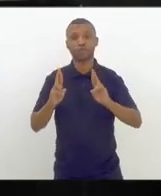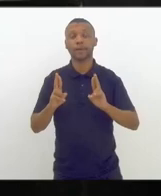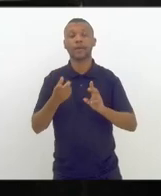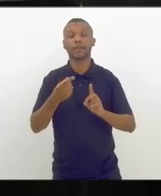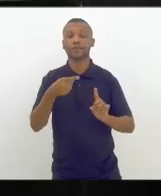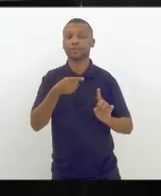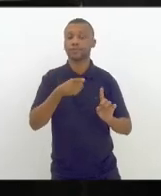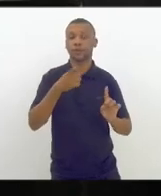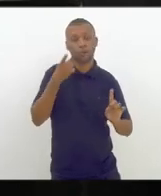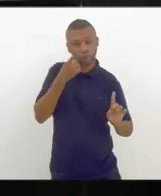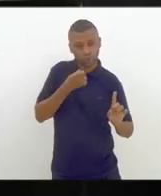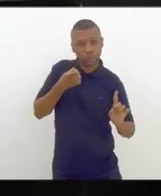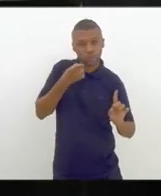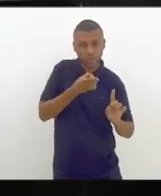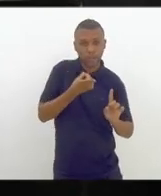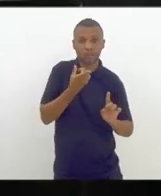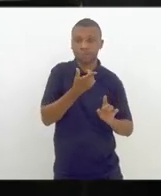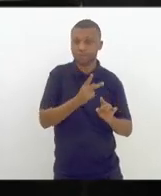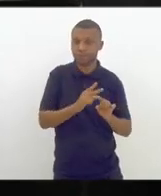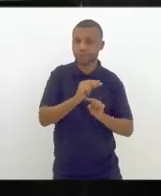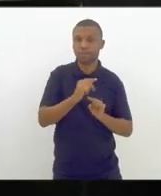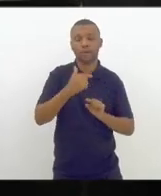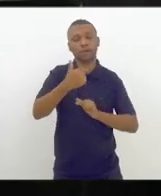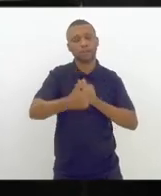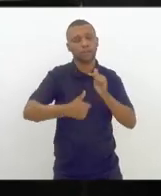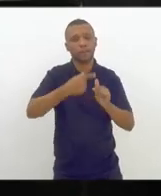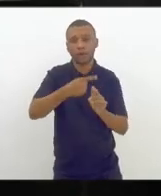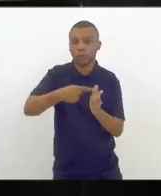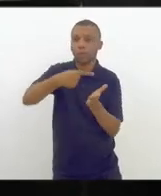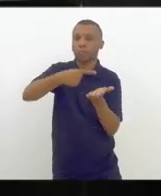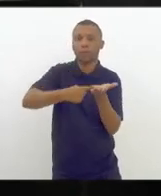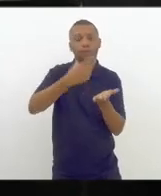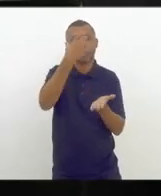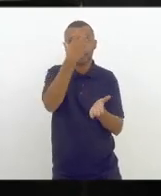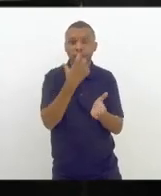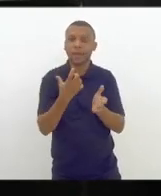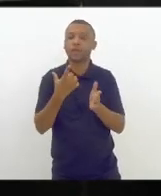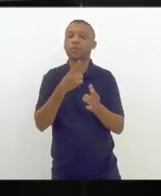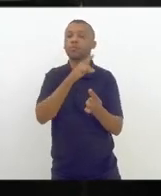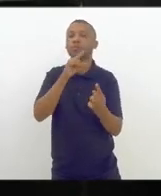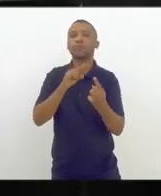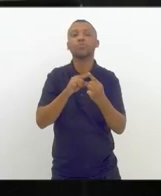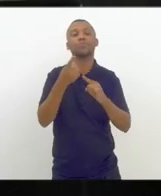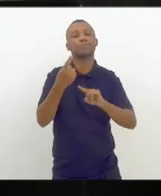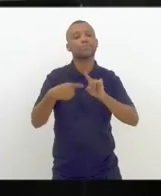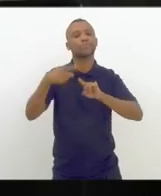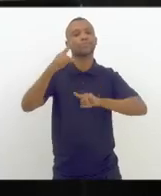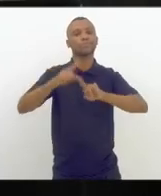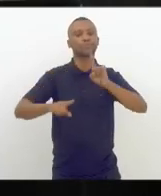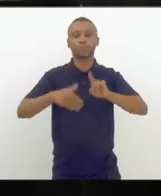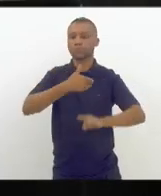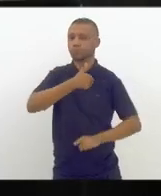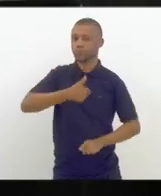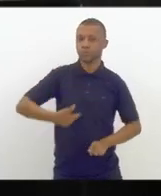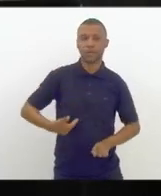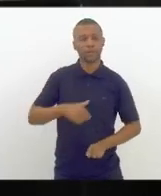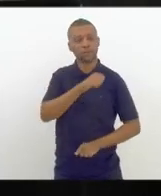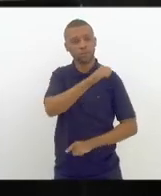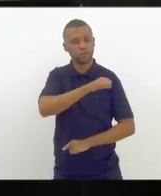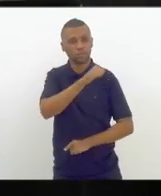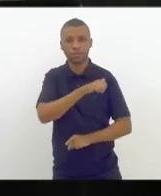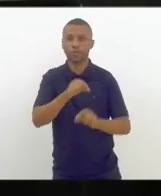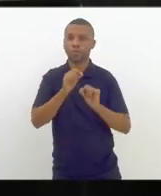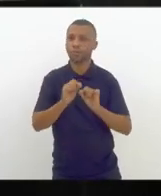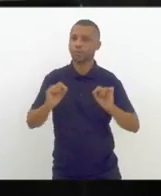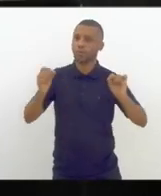e de uma deputada. Trabalho sério e compromisso pelo desenvolvimento de todo o Estado do Rio de Janeiro. Uma